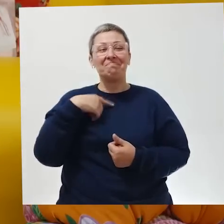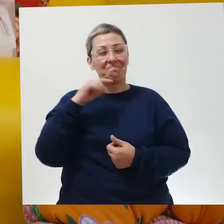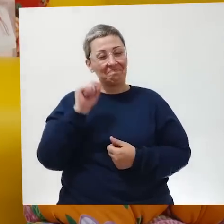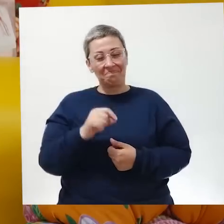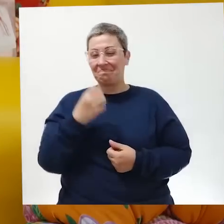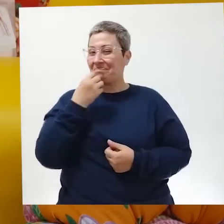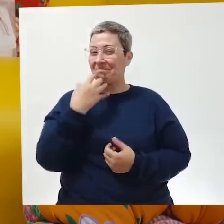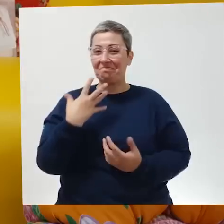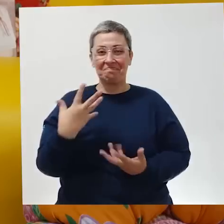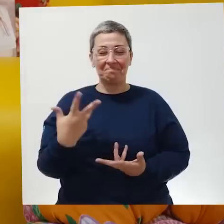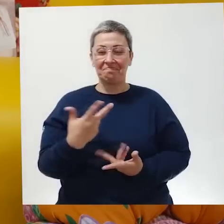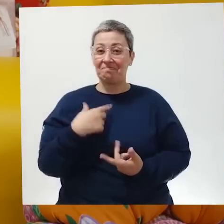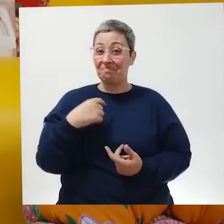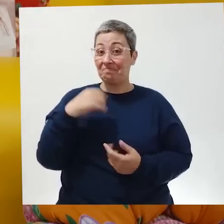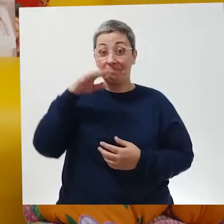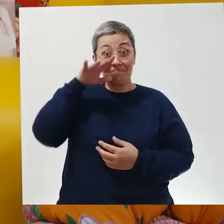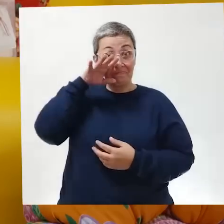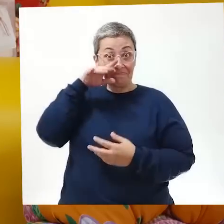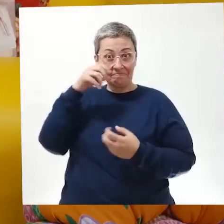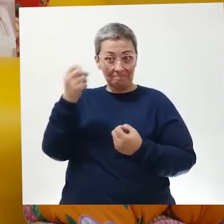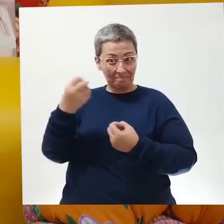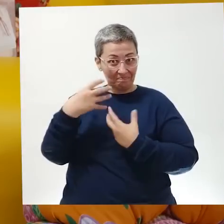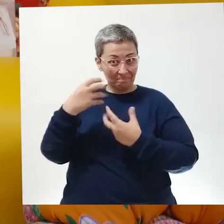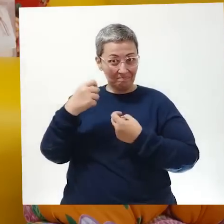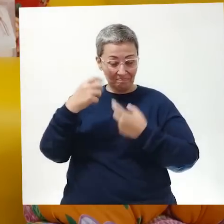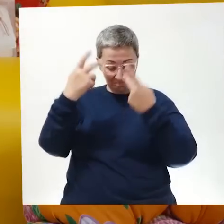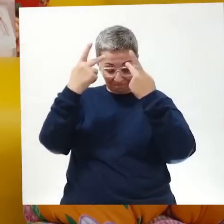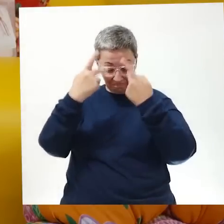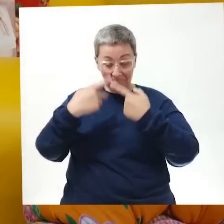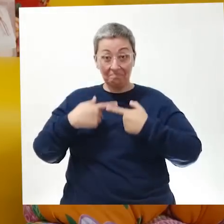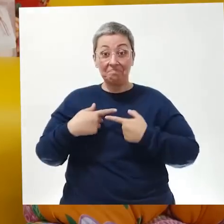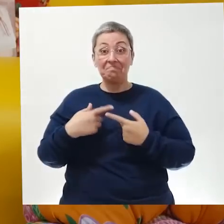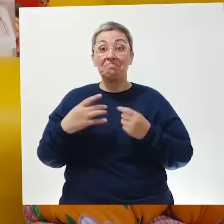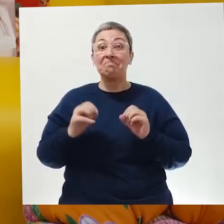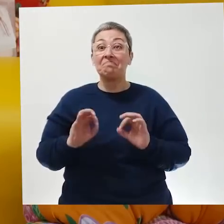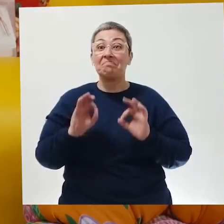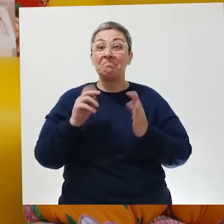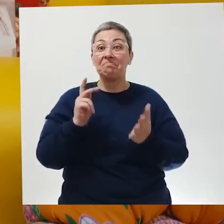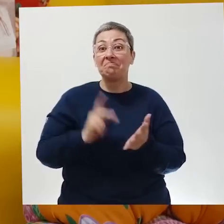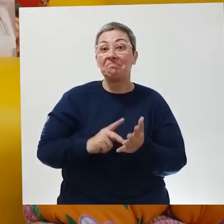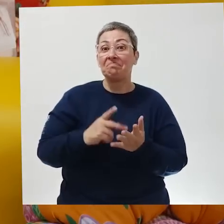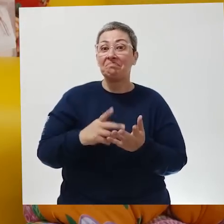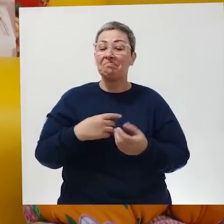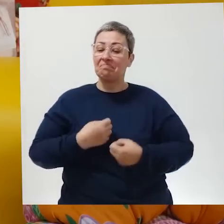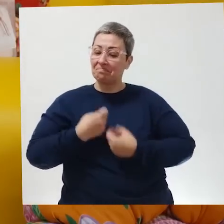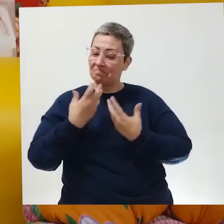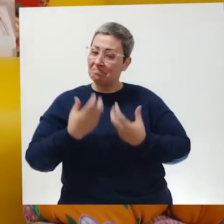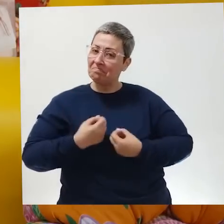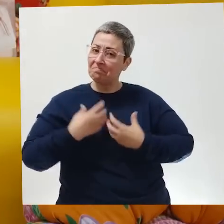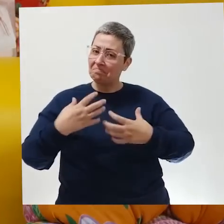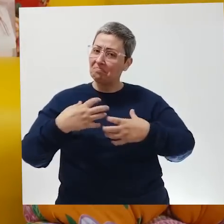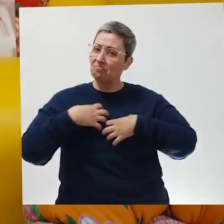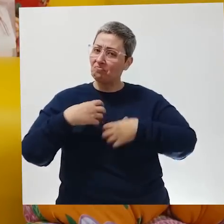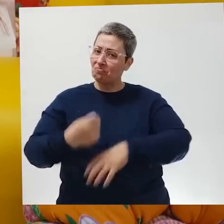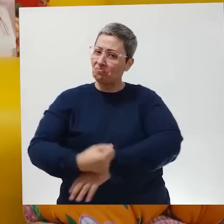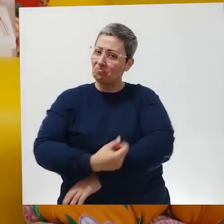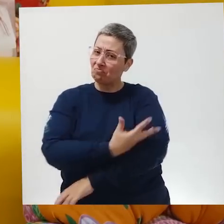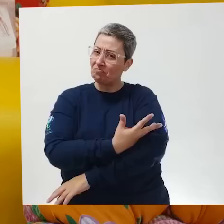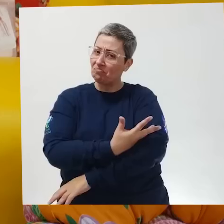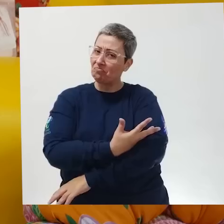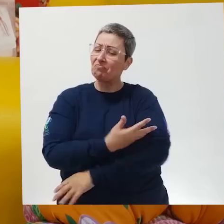bom demais. Emília também nos ensina a ser quem a gente é, a dizer o que a gente pensa e o que a gente sente, não é, Emília?